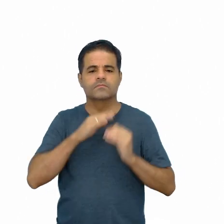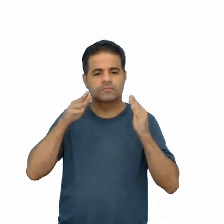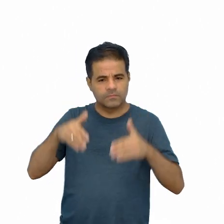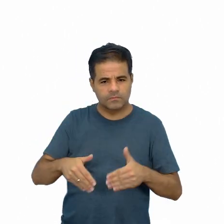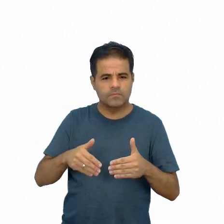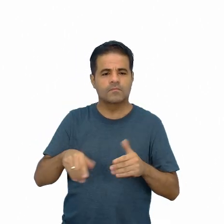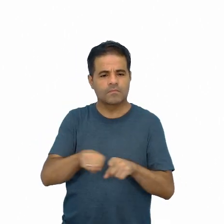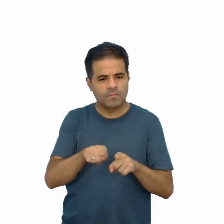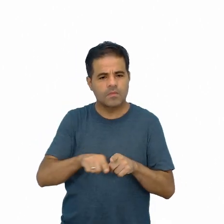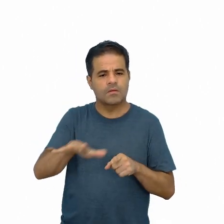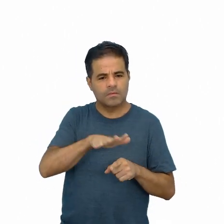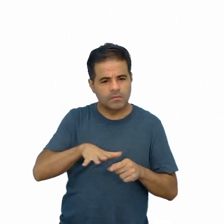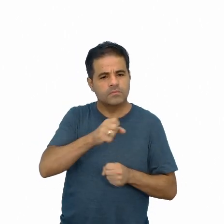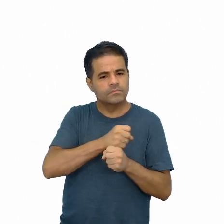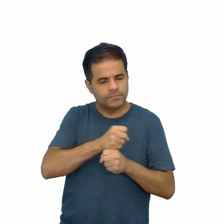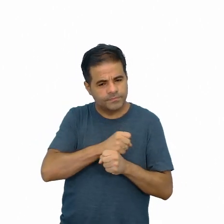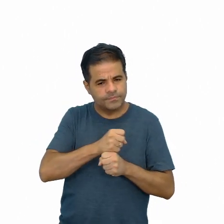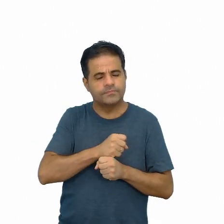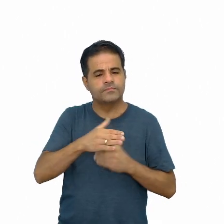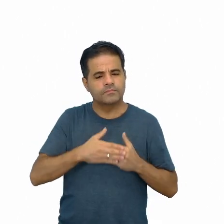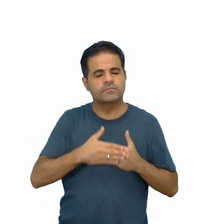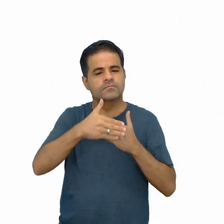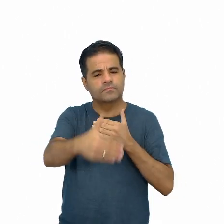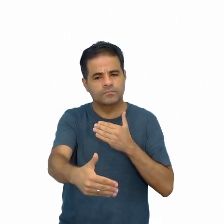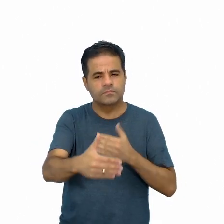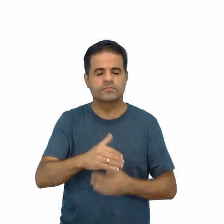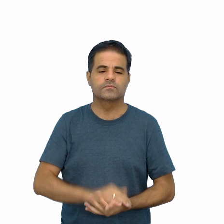aquelas dos anos vigentes.